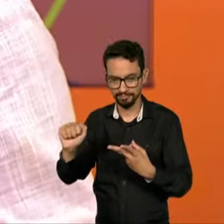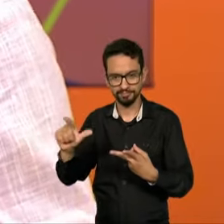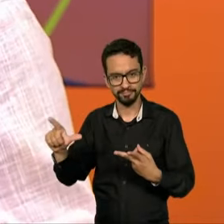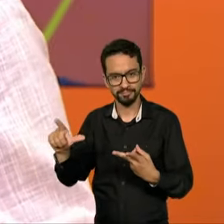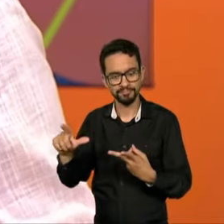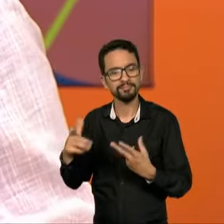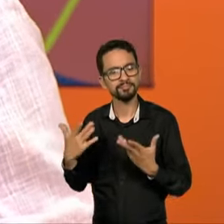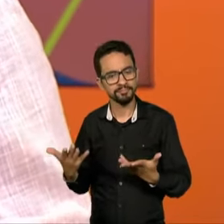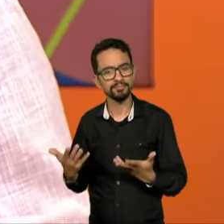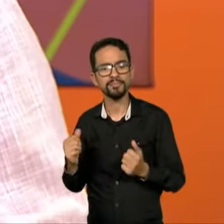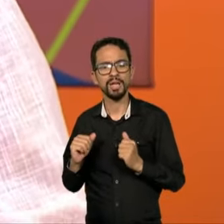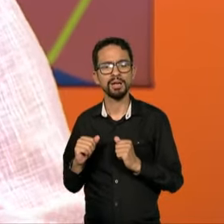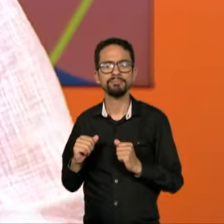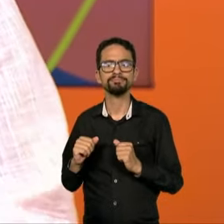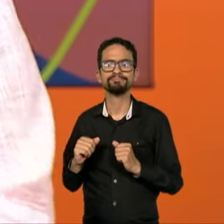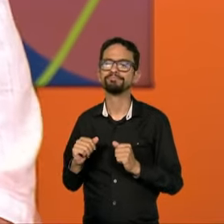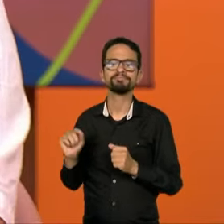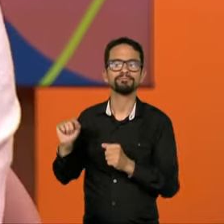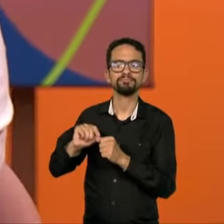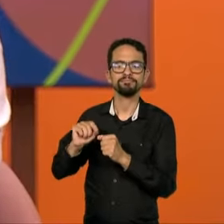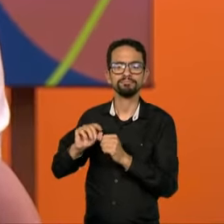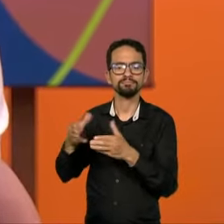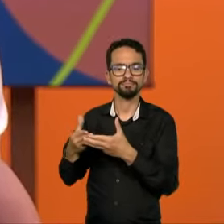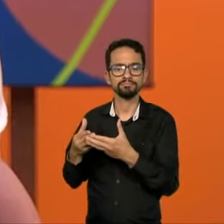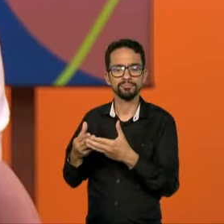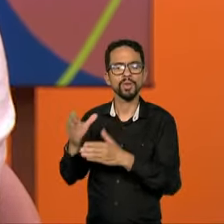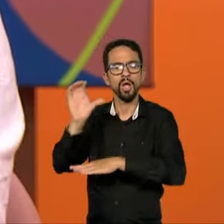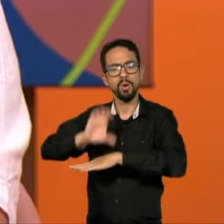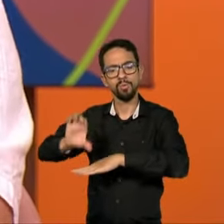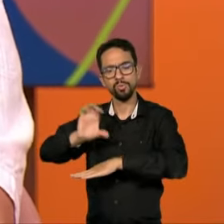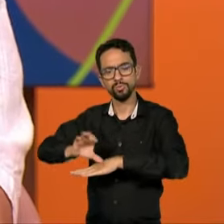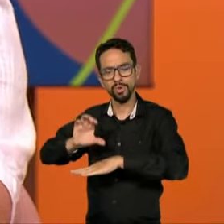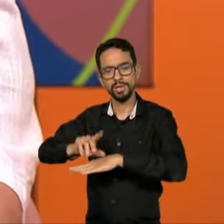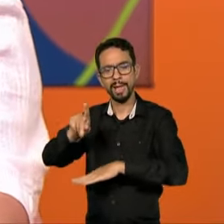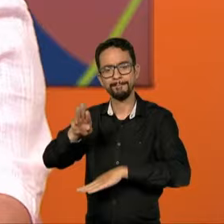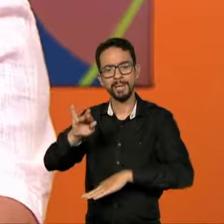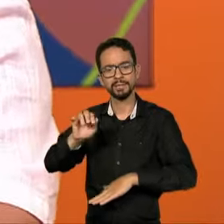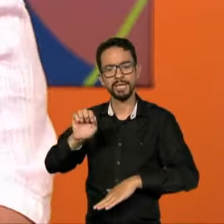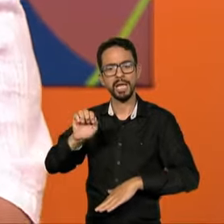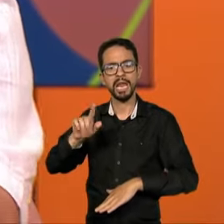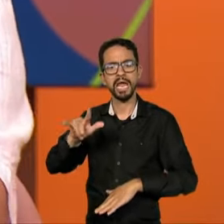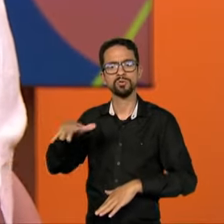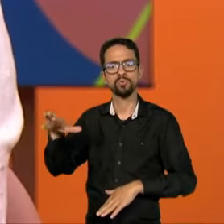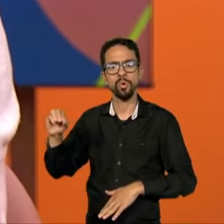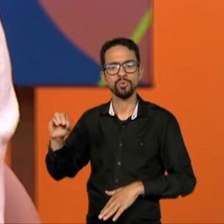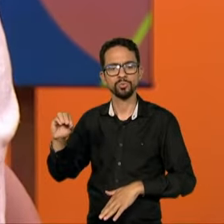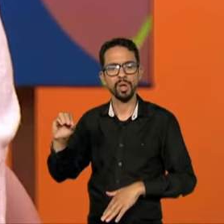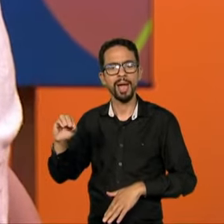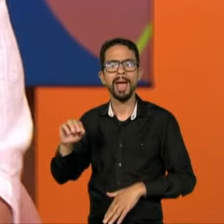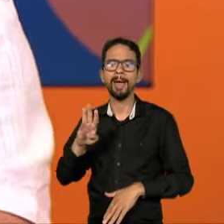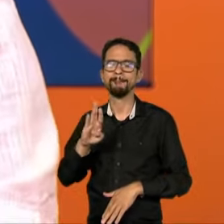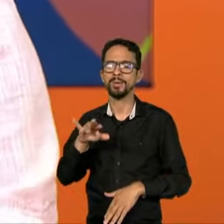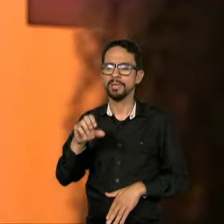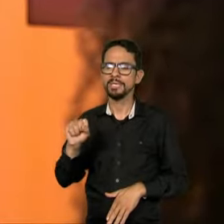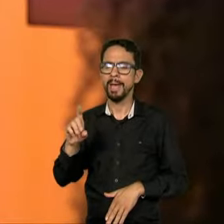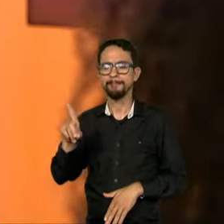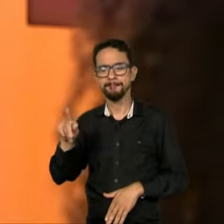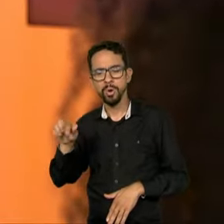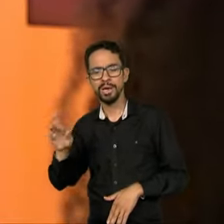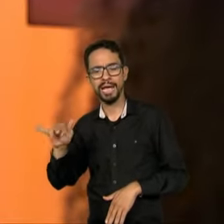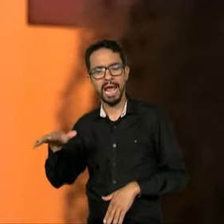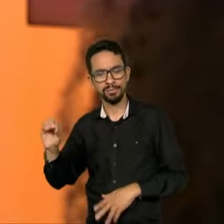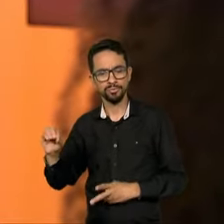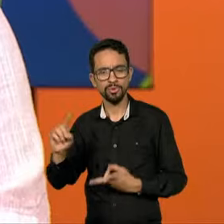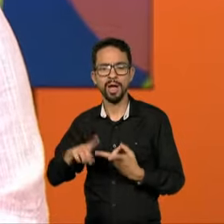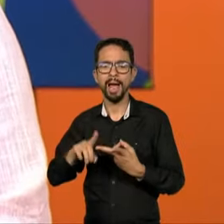Exato. Terminou, exato. E eles fizeram, então, o Evandro fez um curso do Parque Lágico, que saiu de lá, Banduendes por acaso. Banduendes por acaso, a Milton